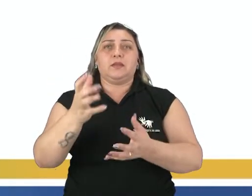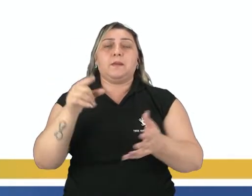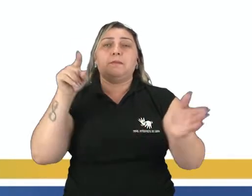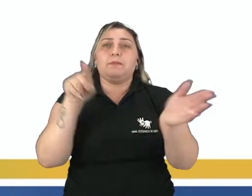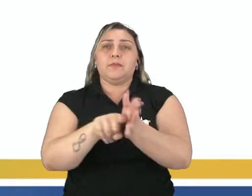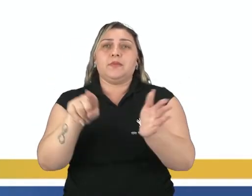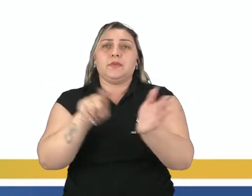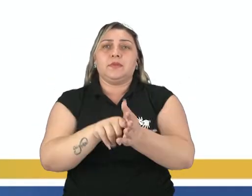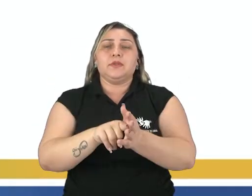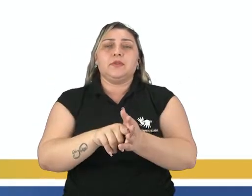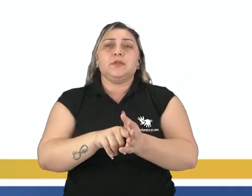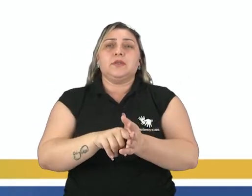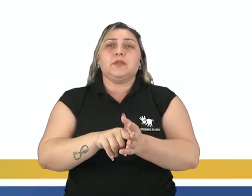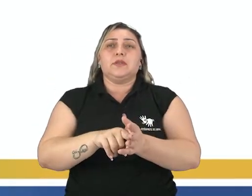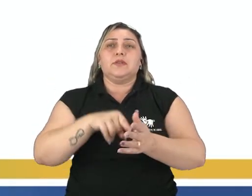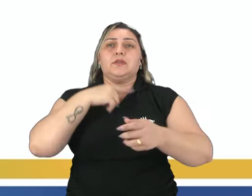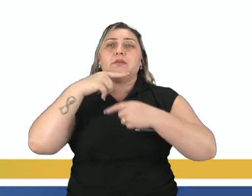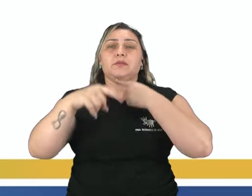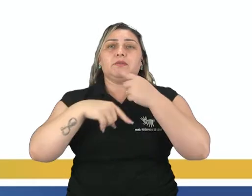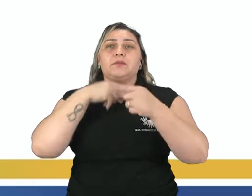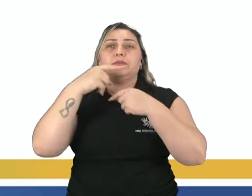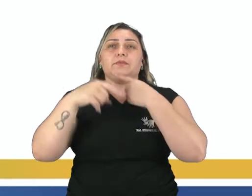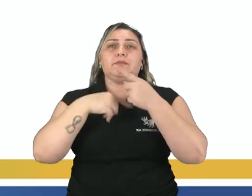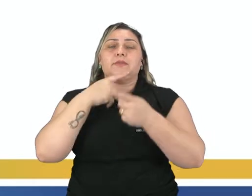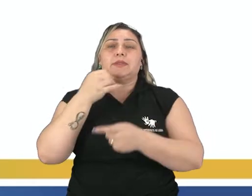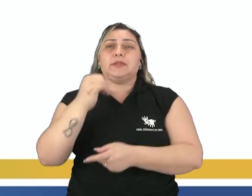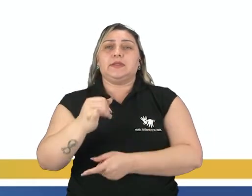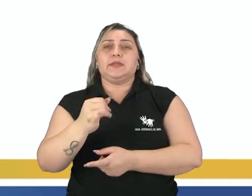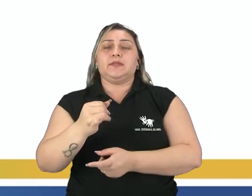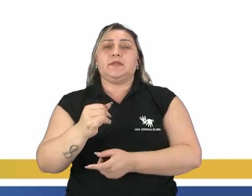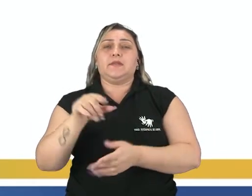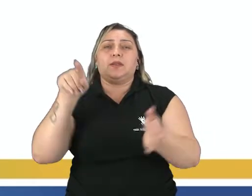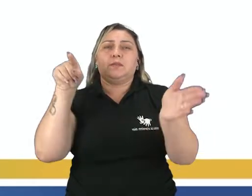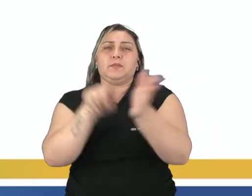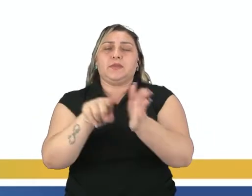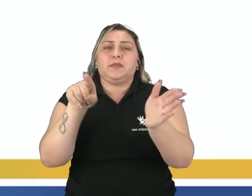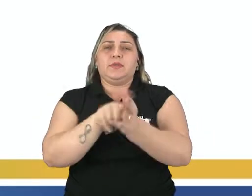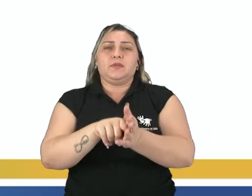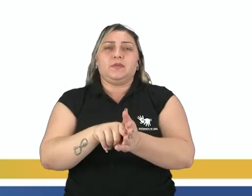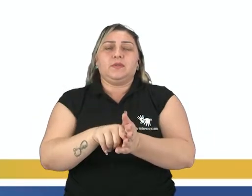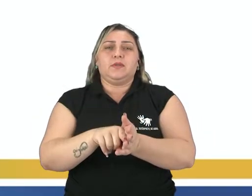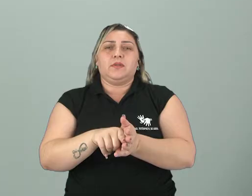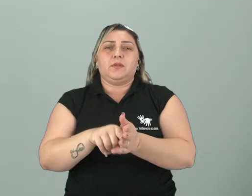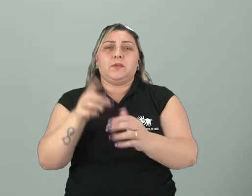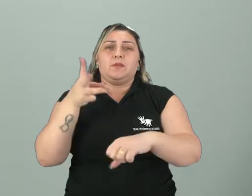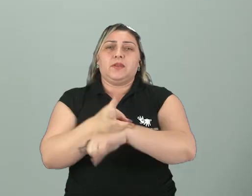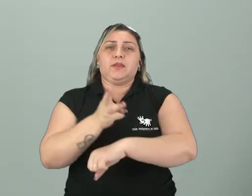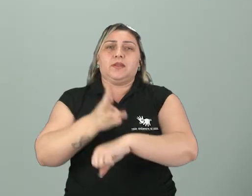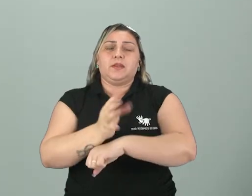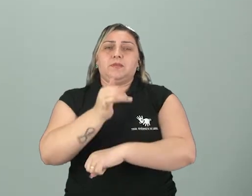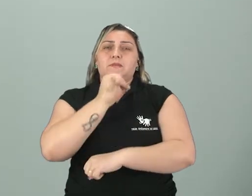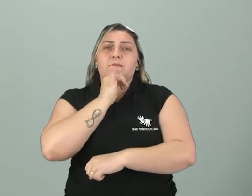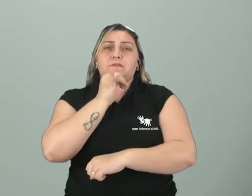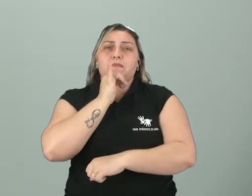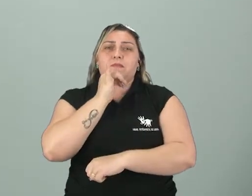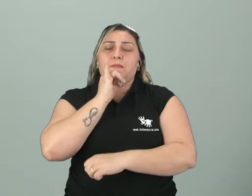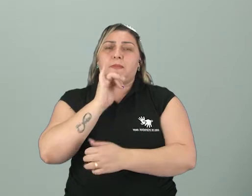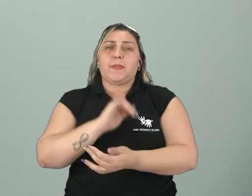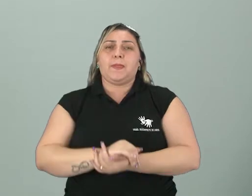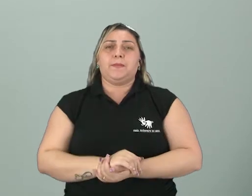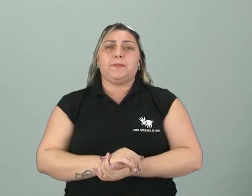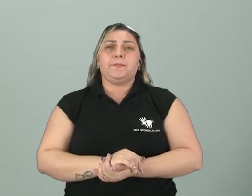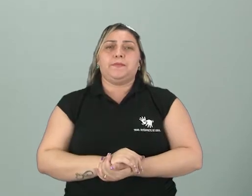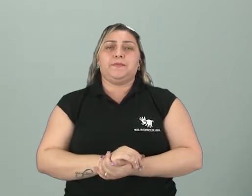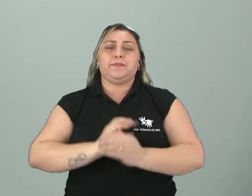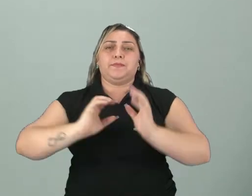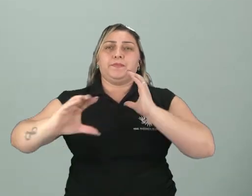uma pergunta ou para tirar uma dúvida. Então, se você vai fazer uma pergunta pelo WhatsApp, por exemplo, né, que é um meio